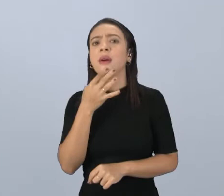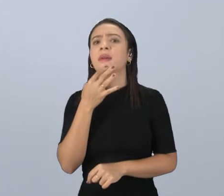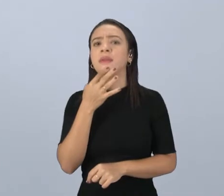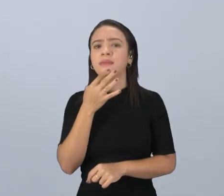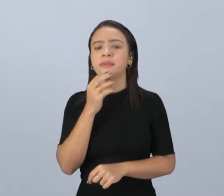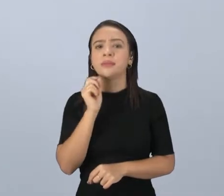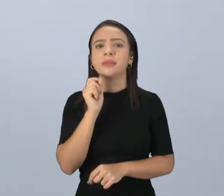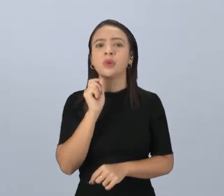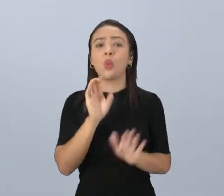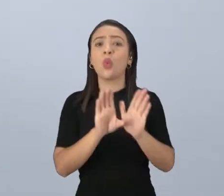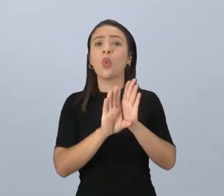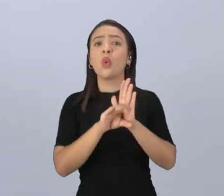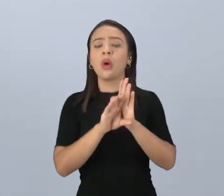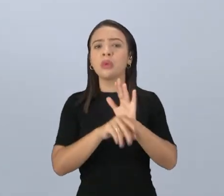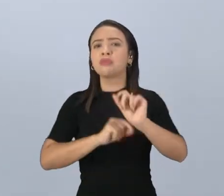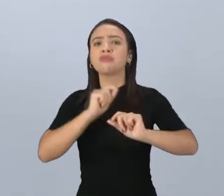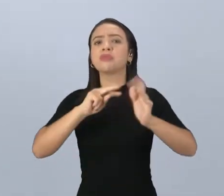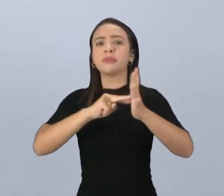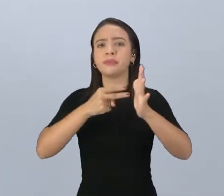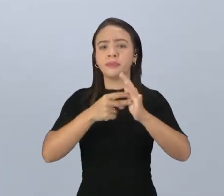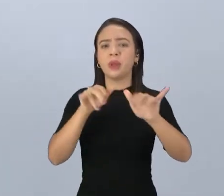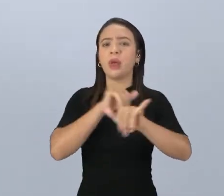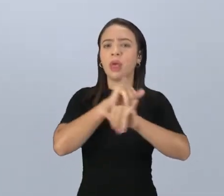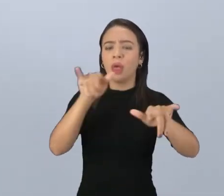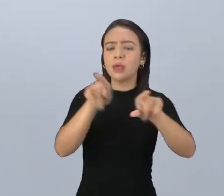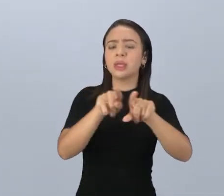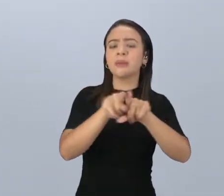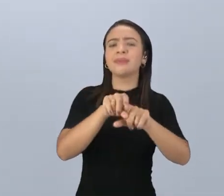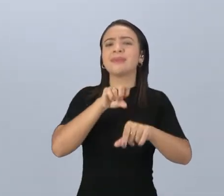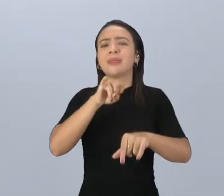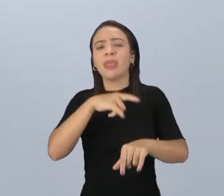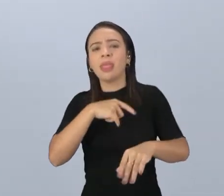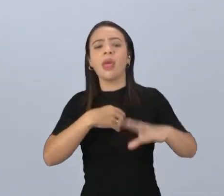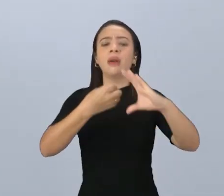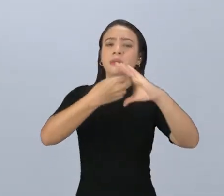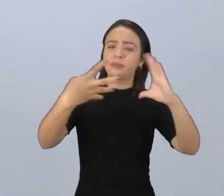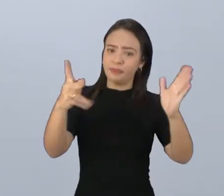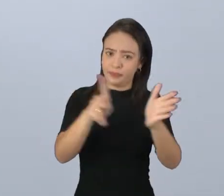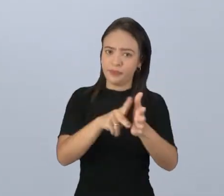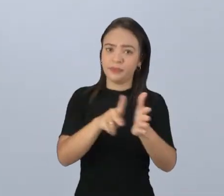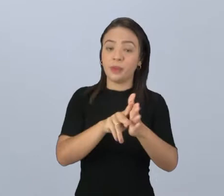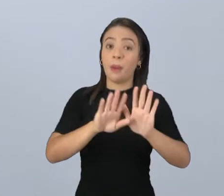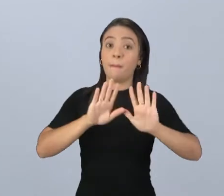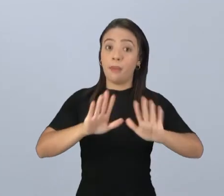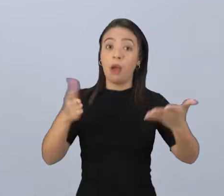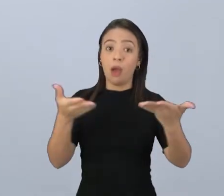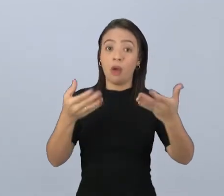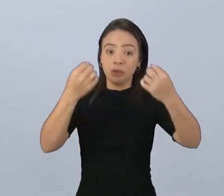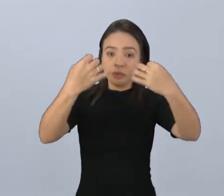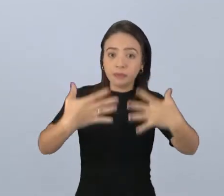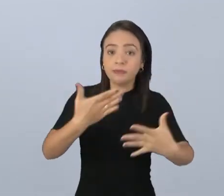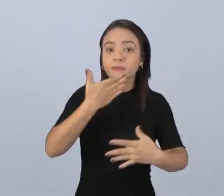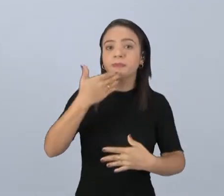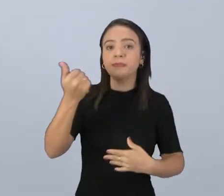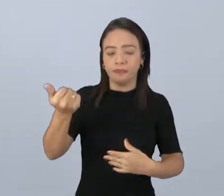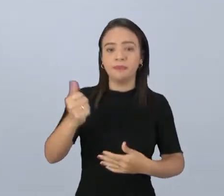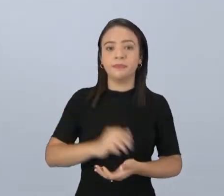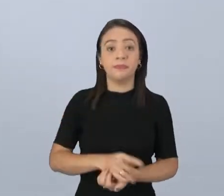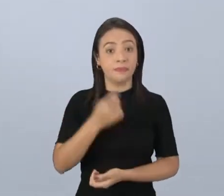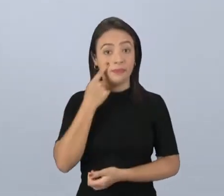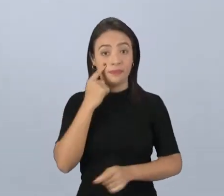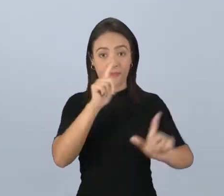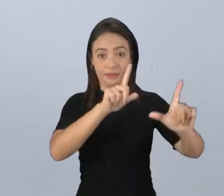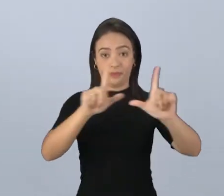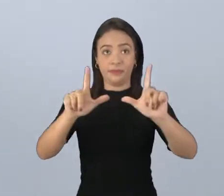bem o conceito da notícia e suas características, mas vamos rever alguns conceitos agora. Observe